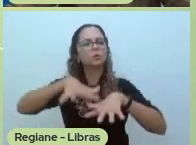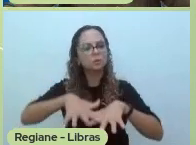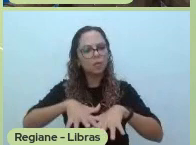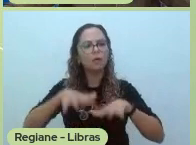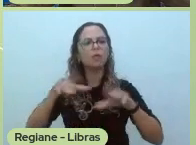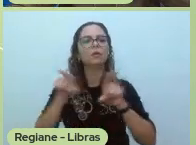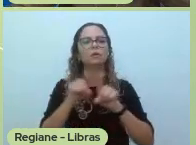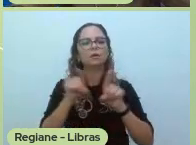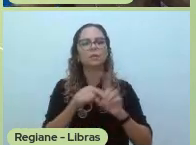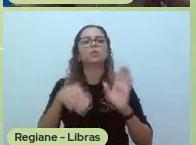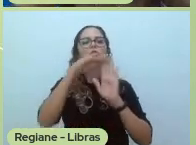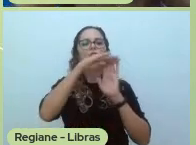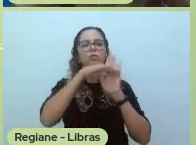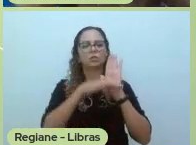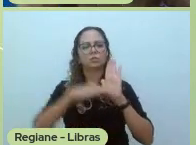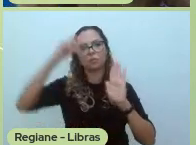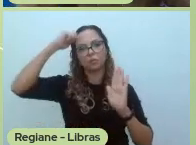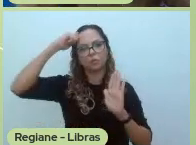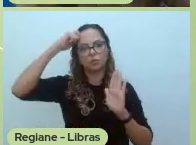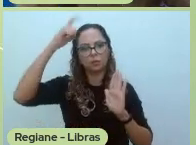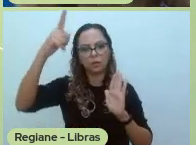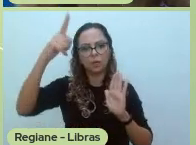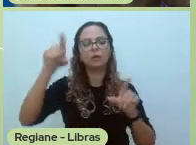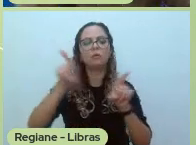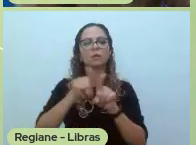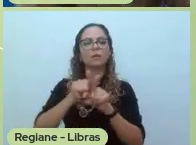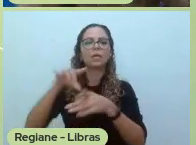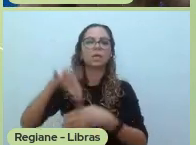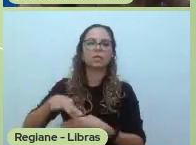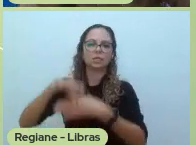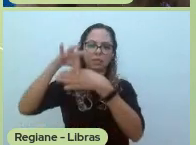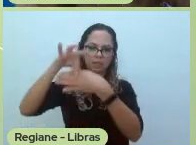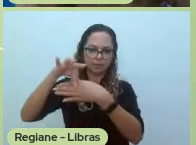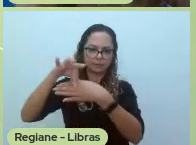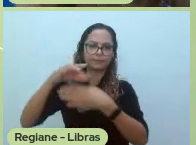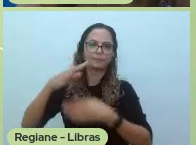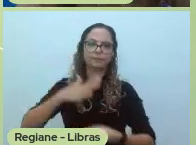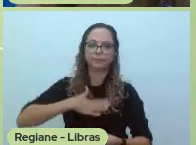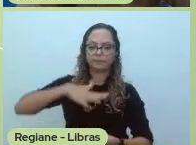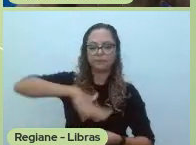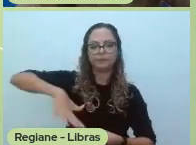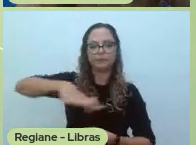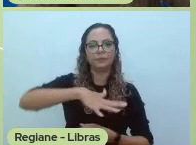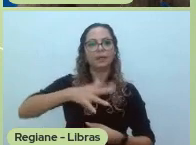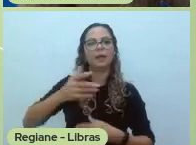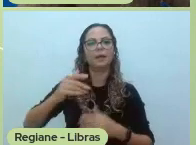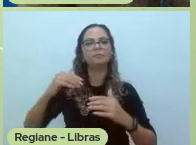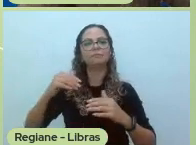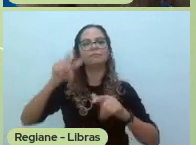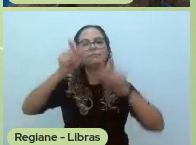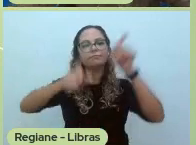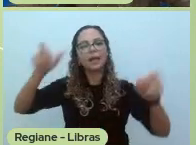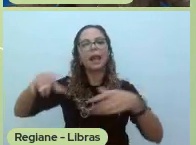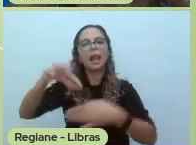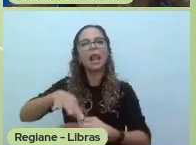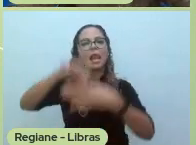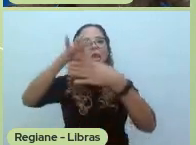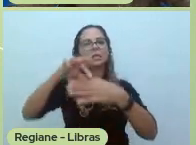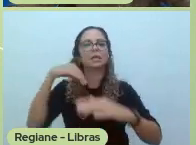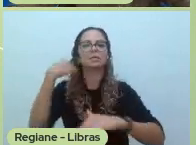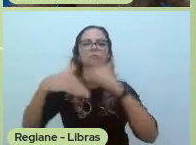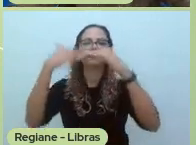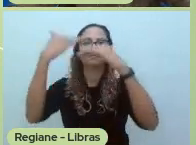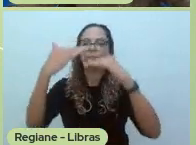diretrizes culturais, de liderança, né? Um dos pilares da minha área de desenvolvimento de liderança. Então, a diversidade na Oi,